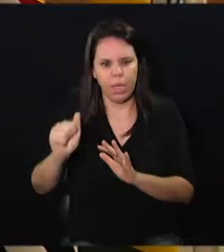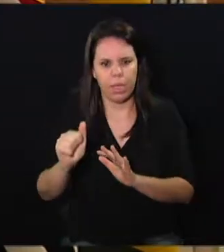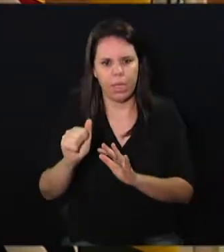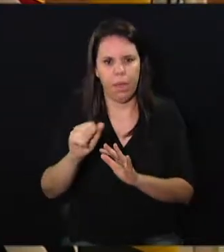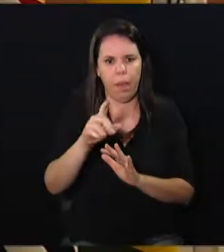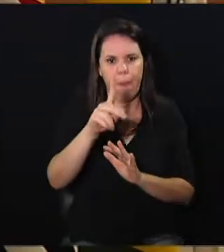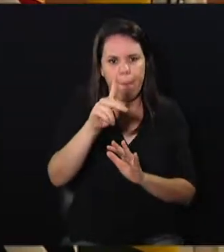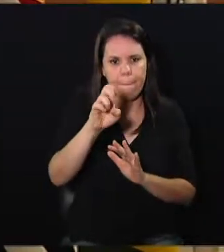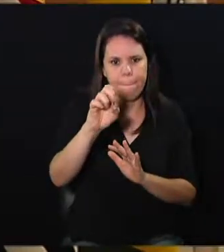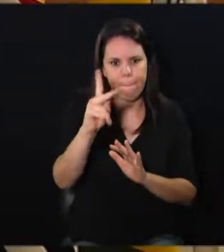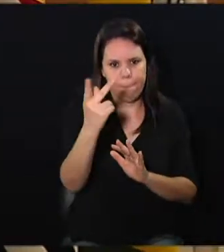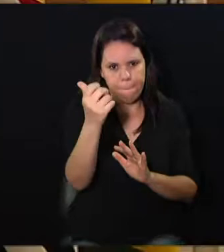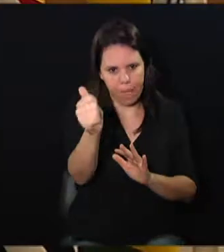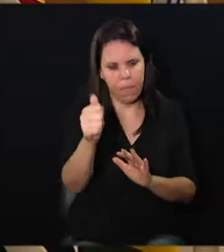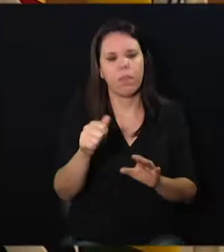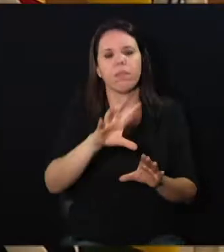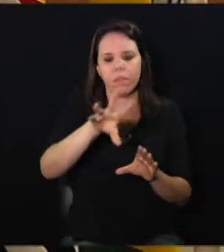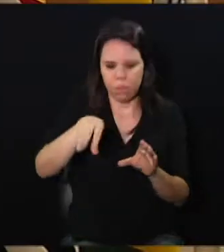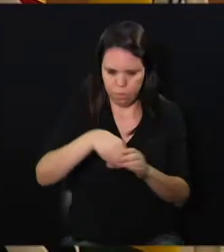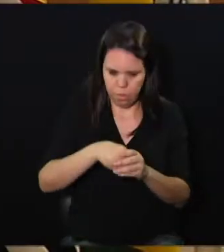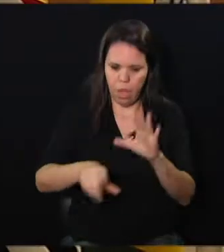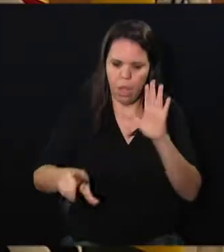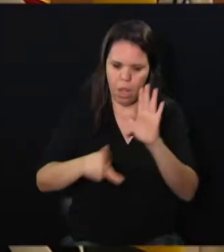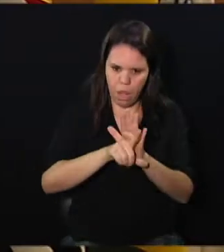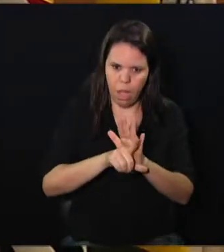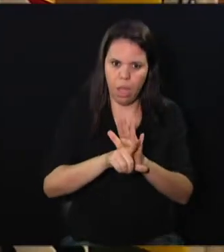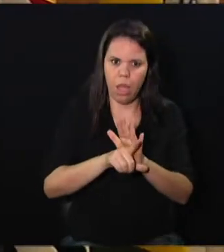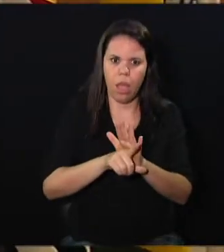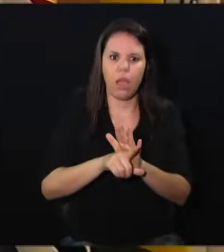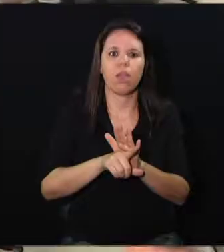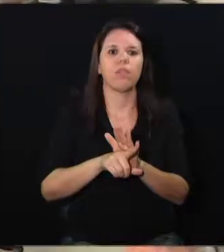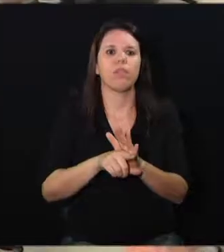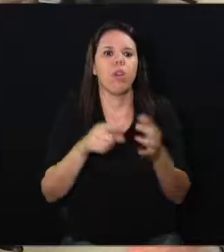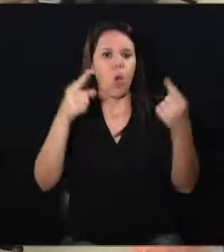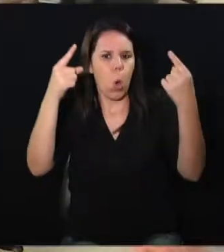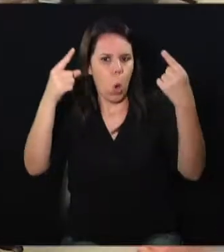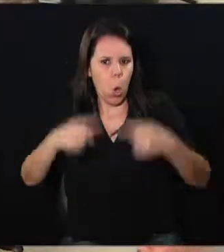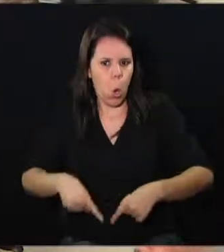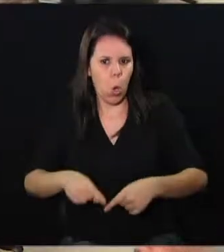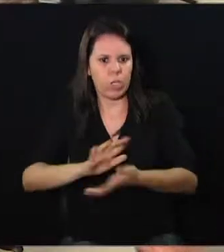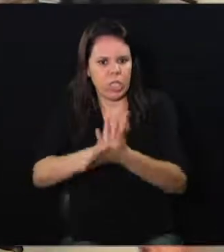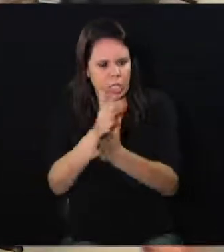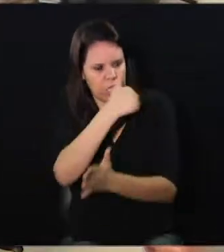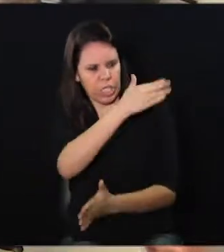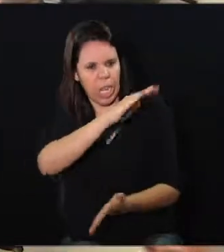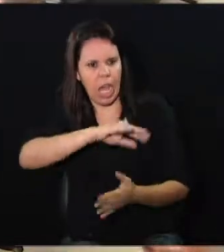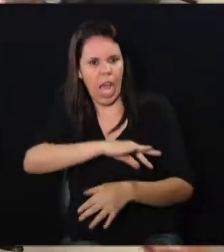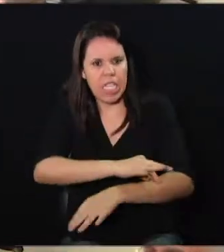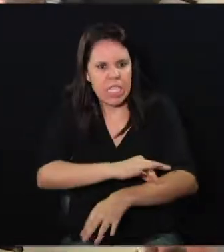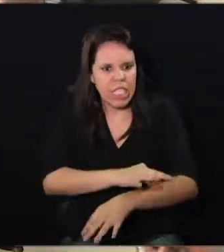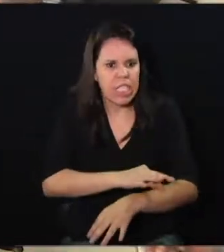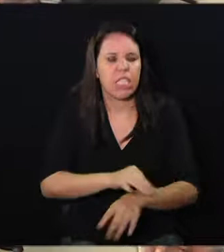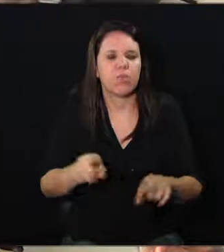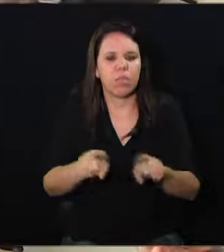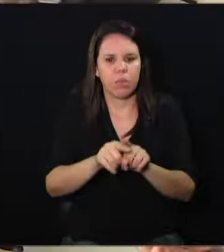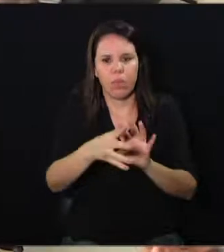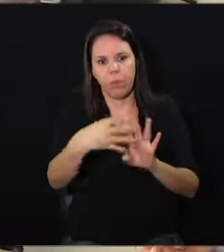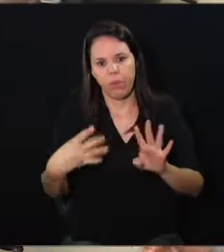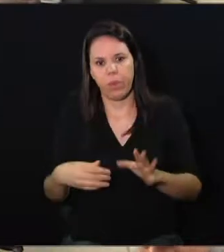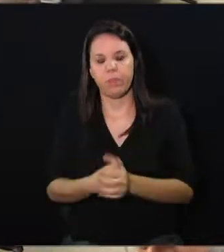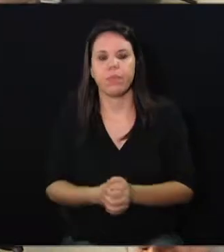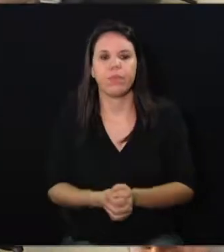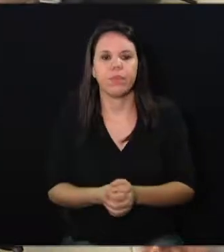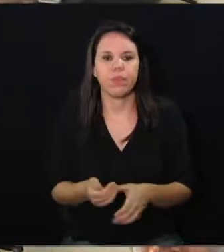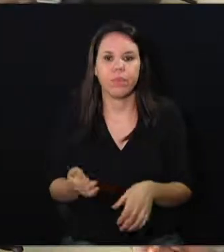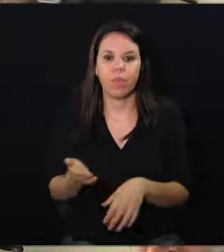legislação que trata de crime de racismo e de crime de homofobia. O projeto de lei deve passar pelas comissões da Casa antes de